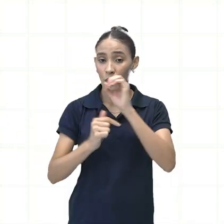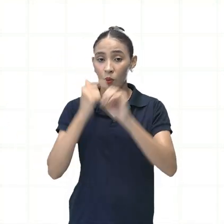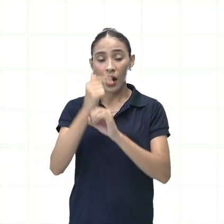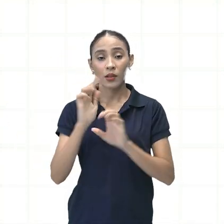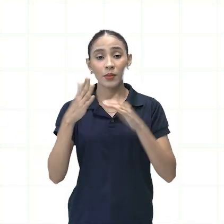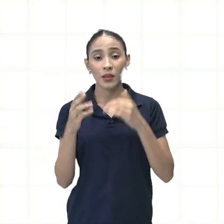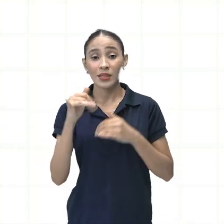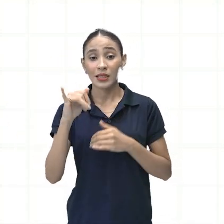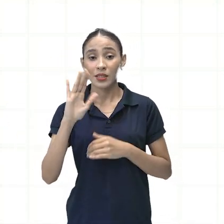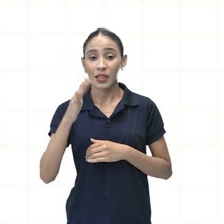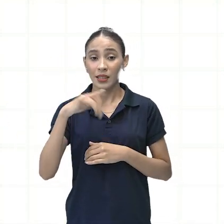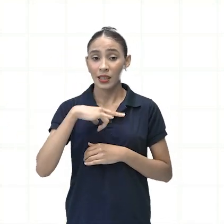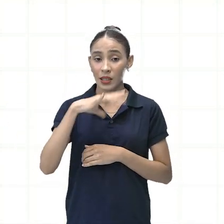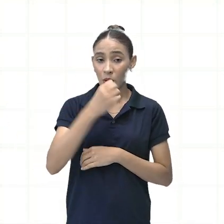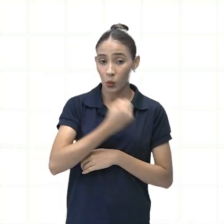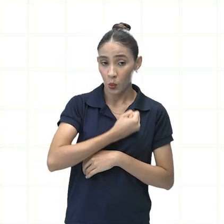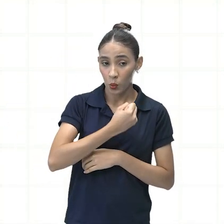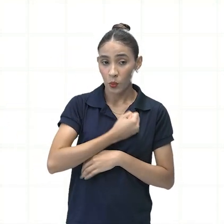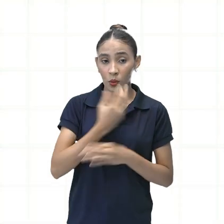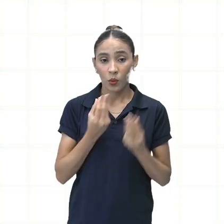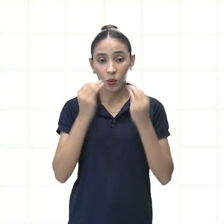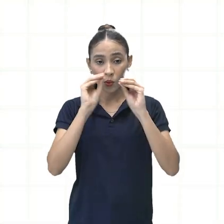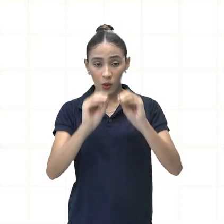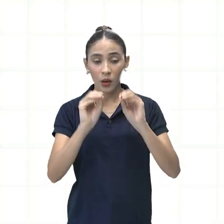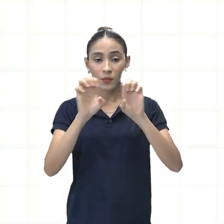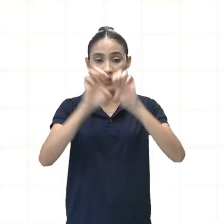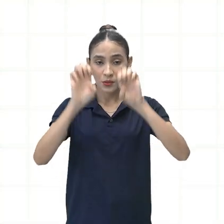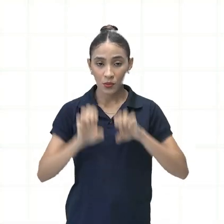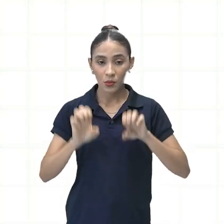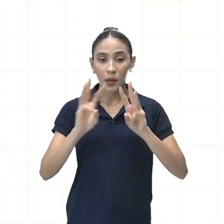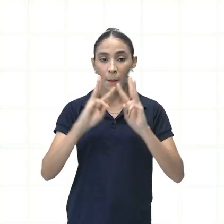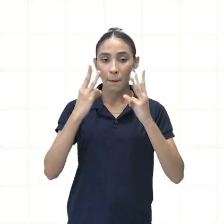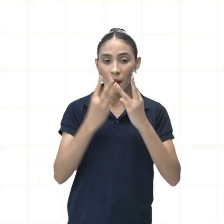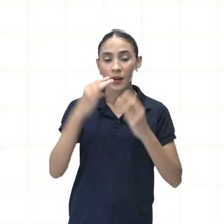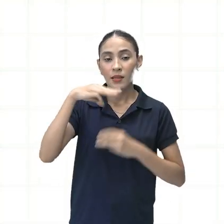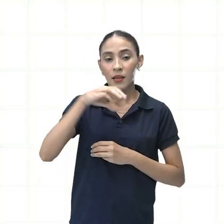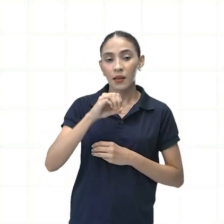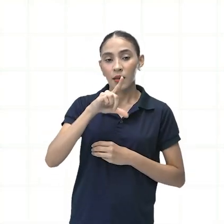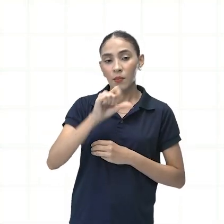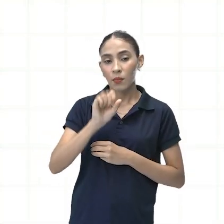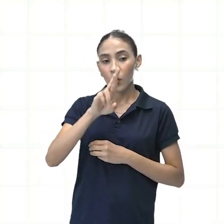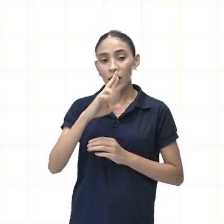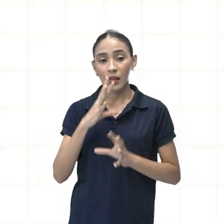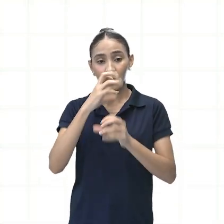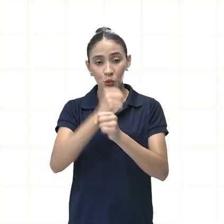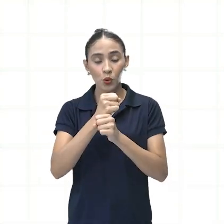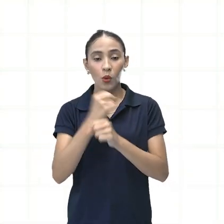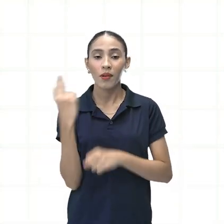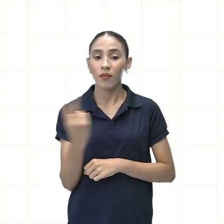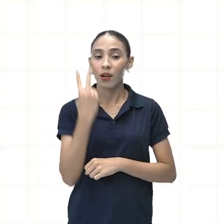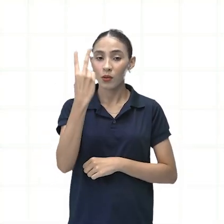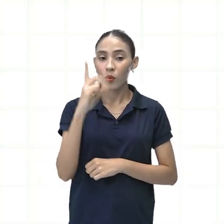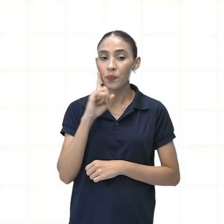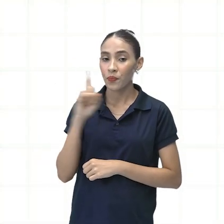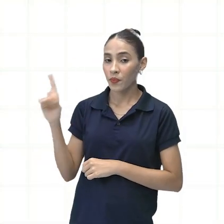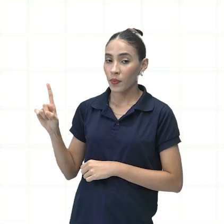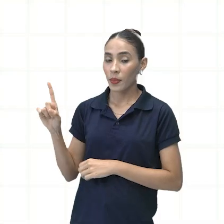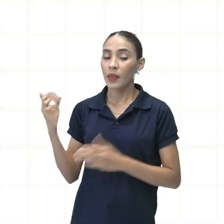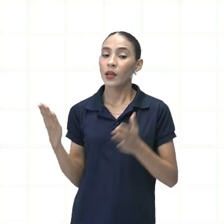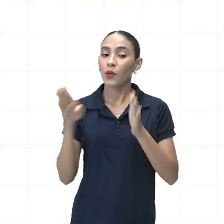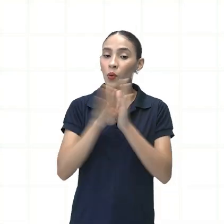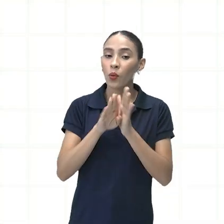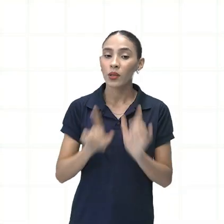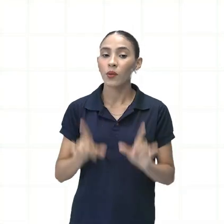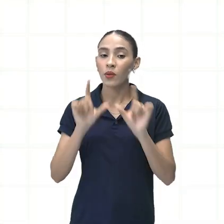esses valores, nós colocamos aqui na nossa fórmula de massa molar e nós somamos esses valores. E nós